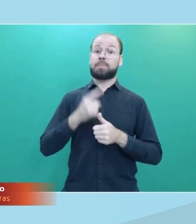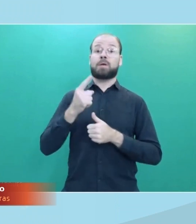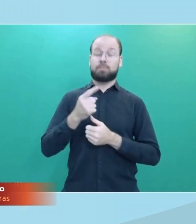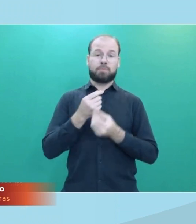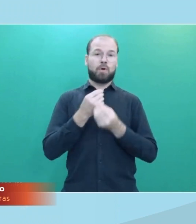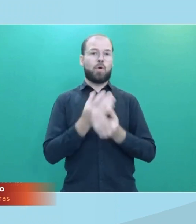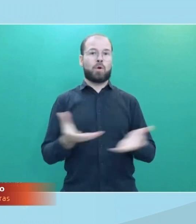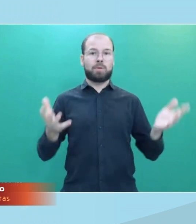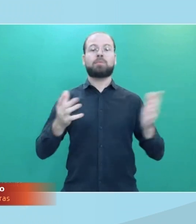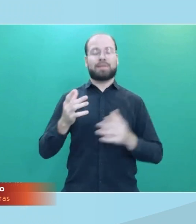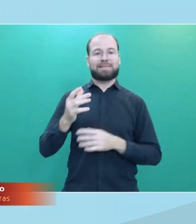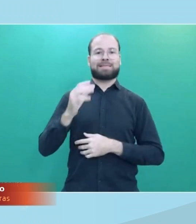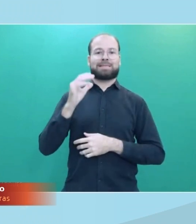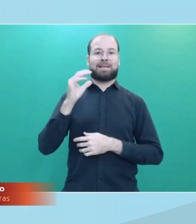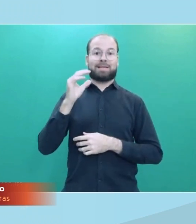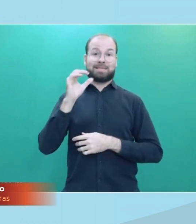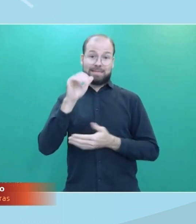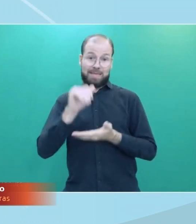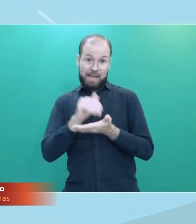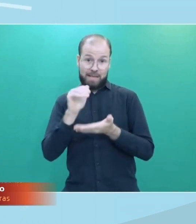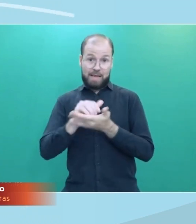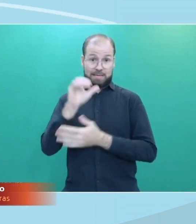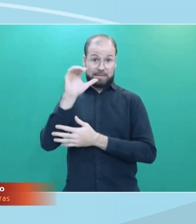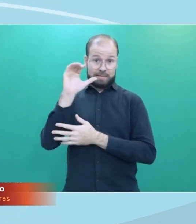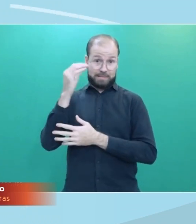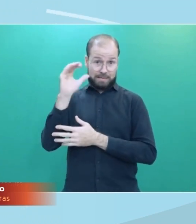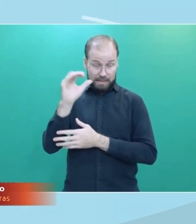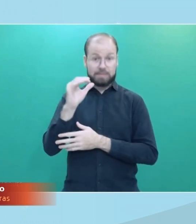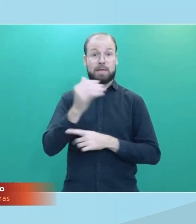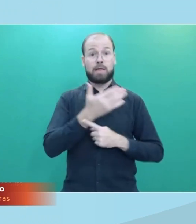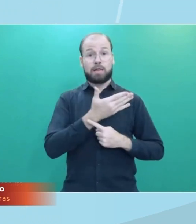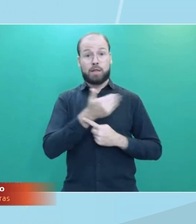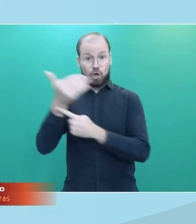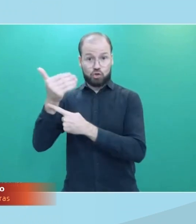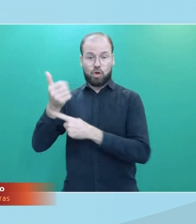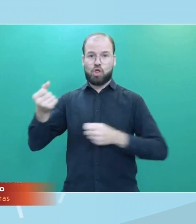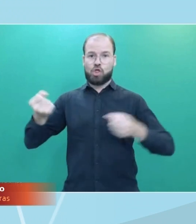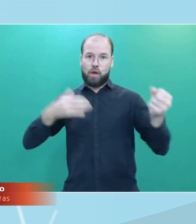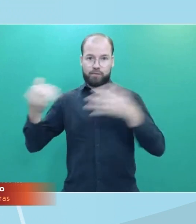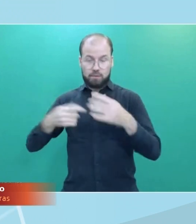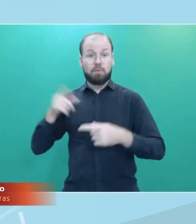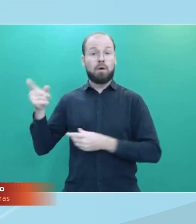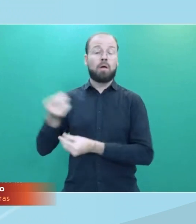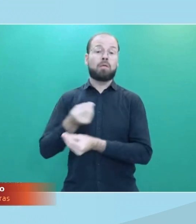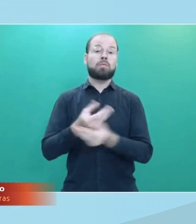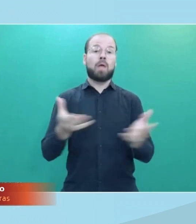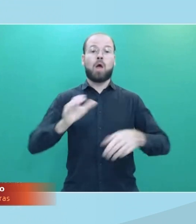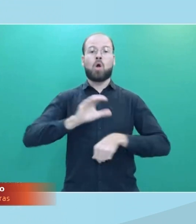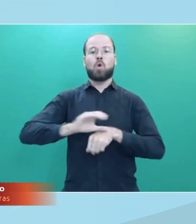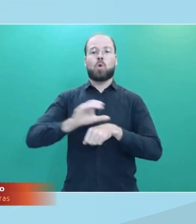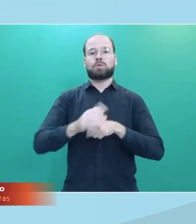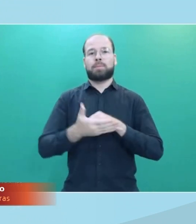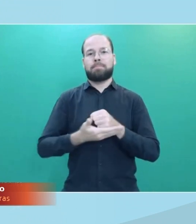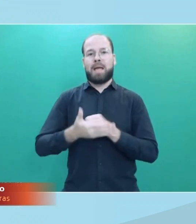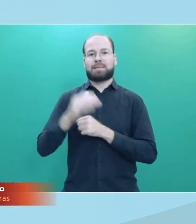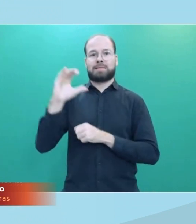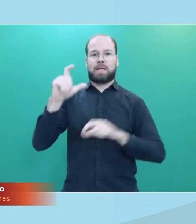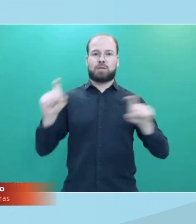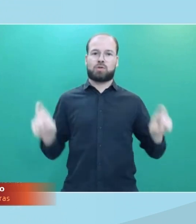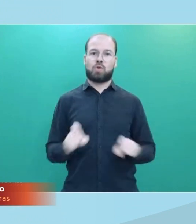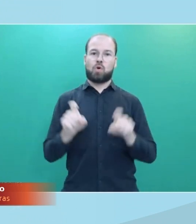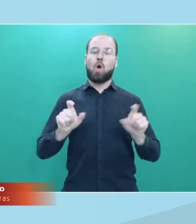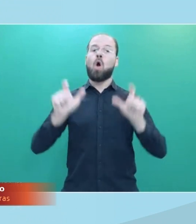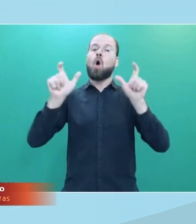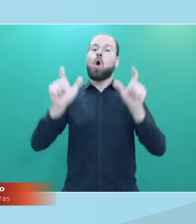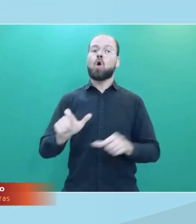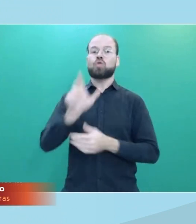Ciência, Tecnologia e Inovação. Ela oferece vagas para o curso básico de Introdução à Ciência da Computação da Universidade de Harvard, nos